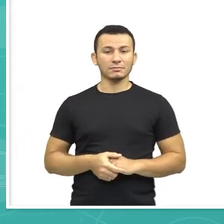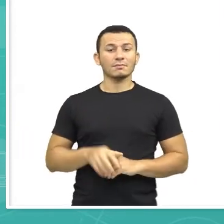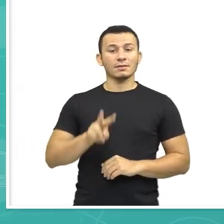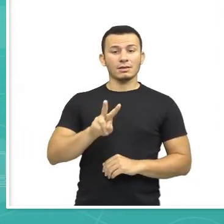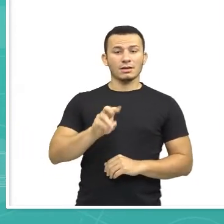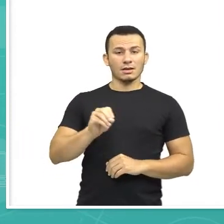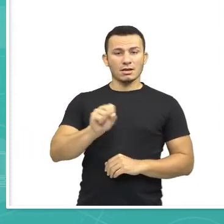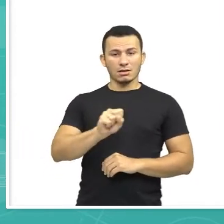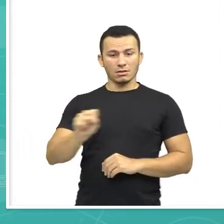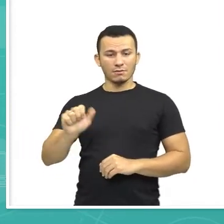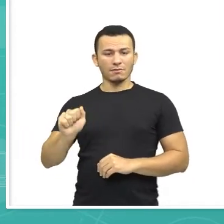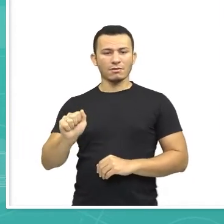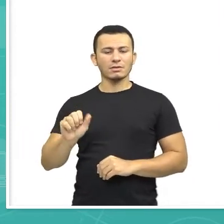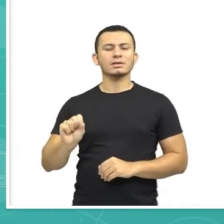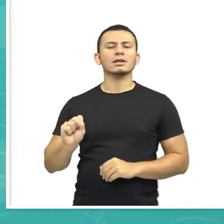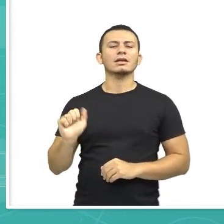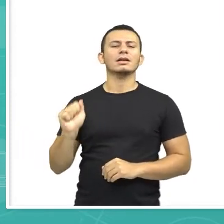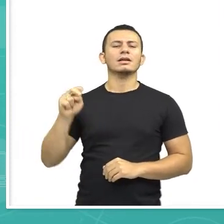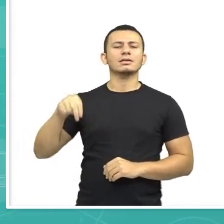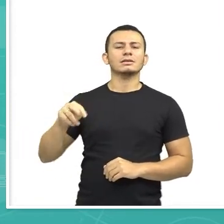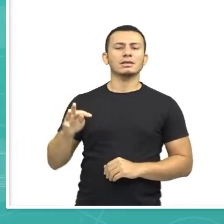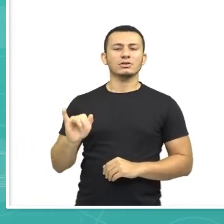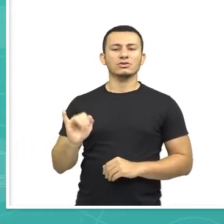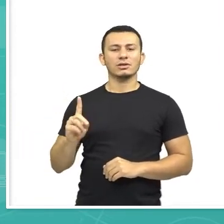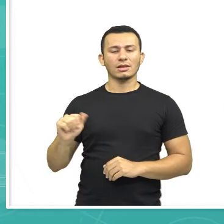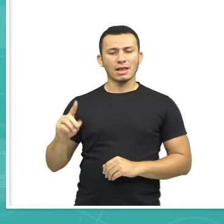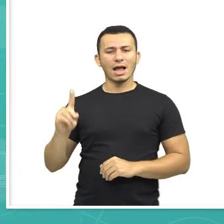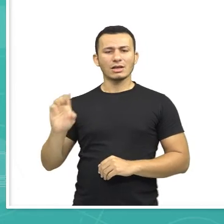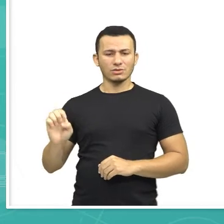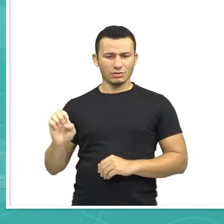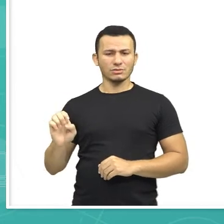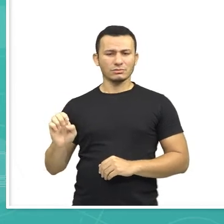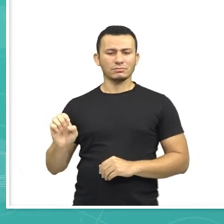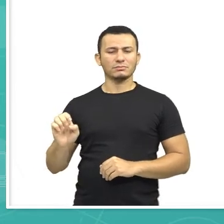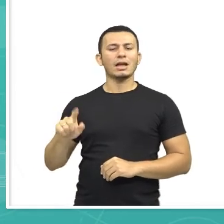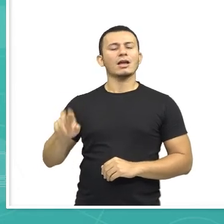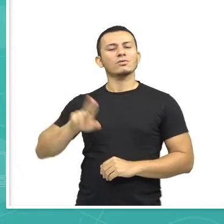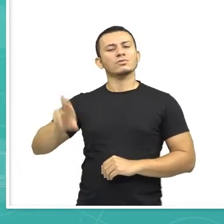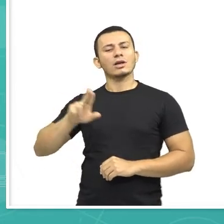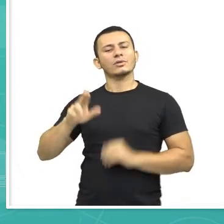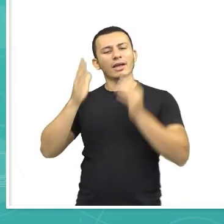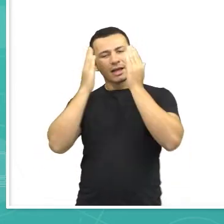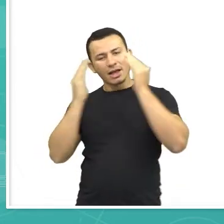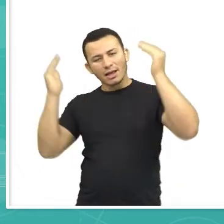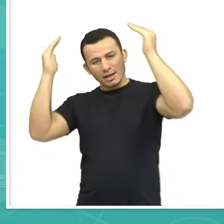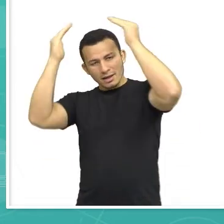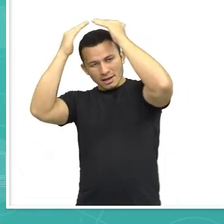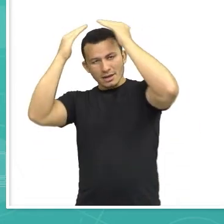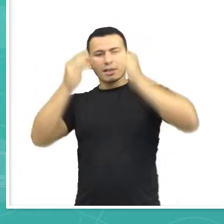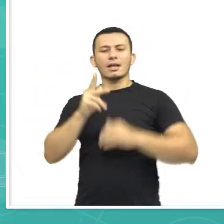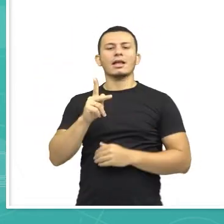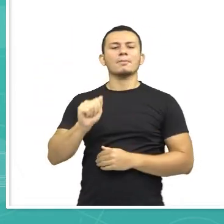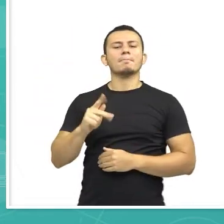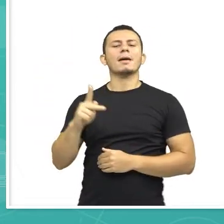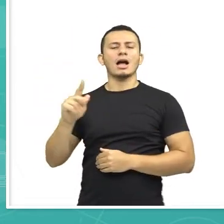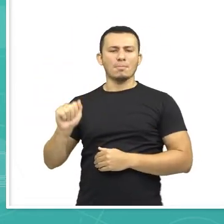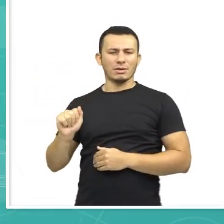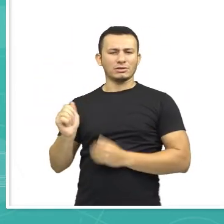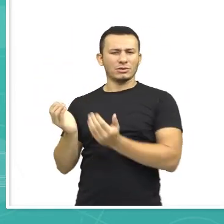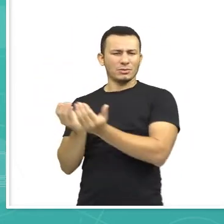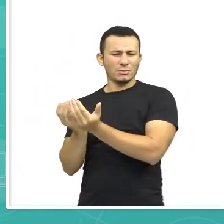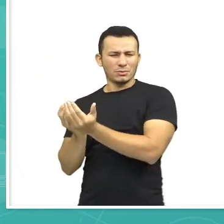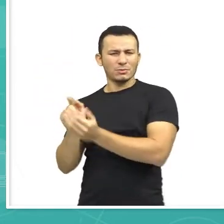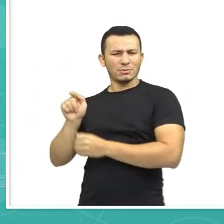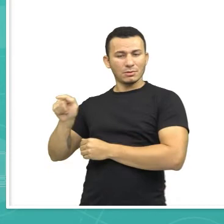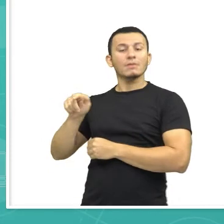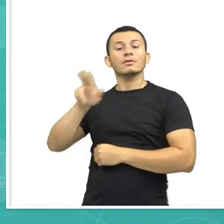a Vossa Santidade no Papa, não é isso? Quando você se referir ao Papa, você